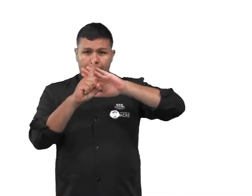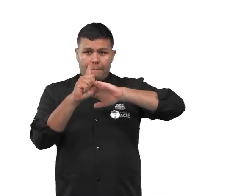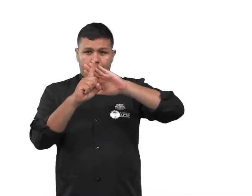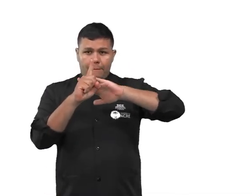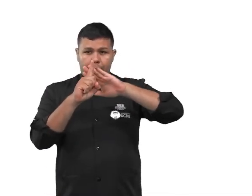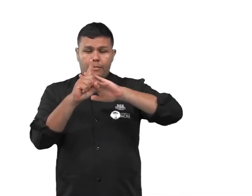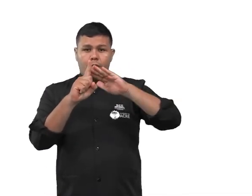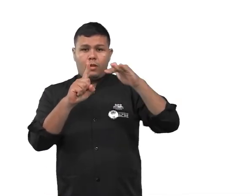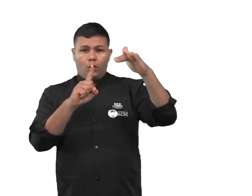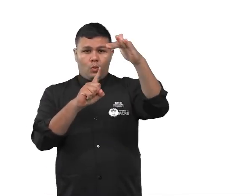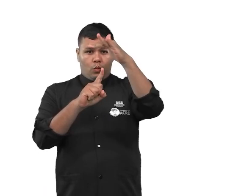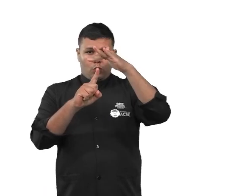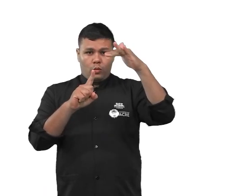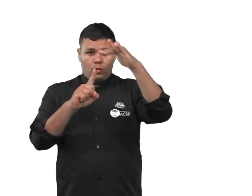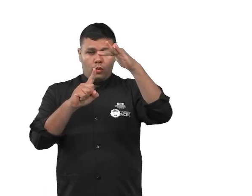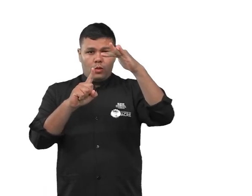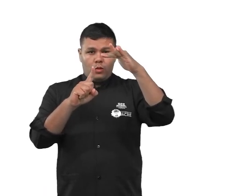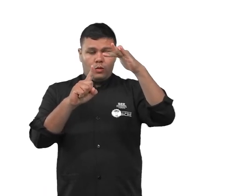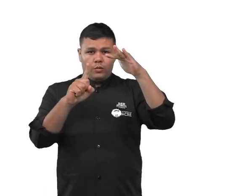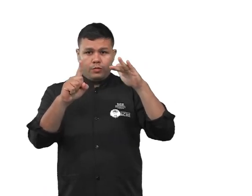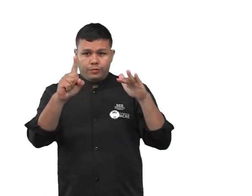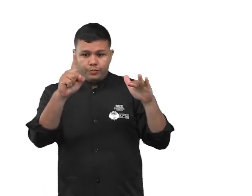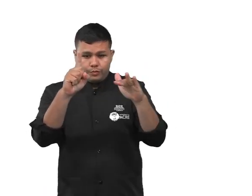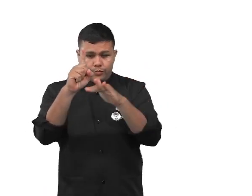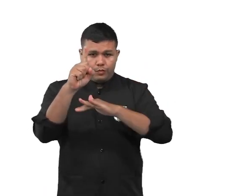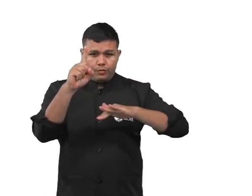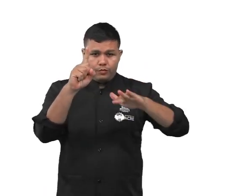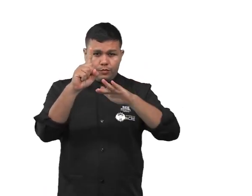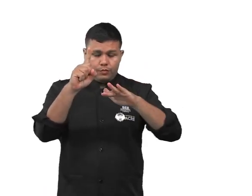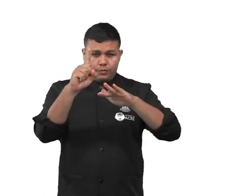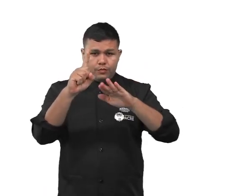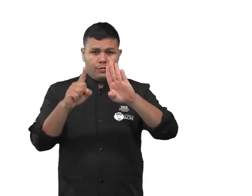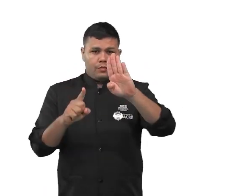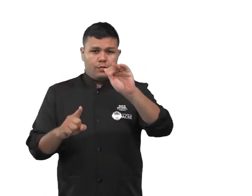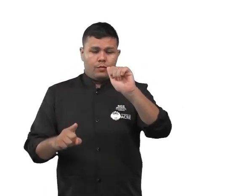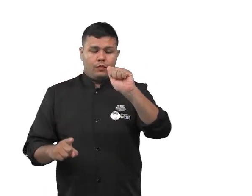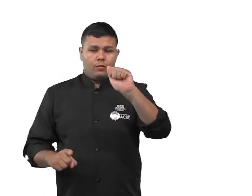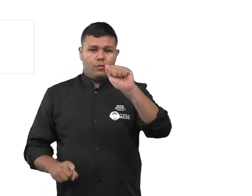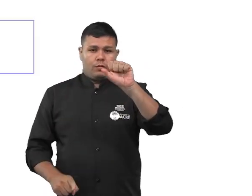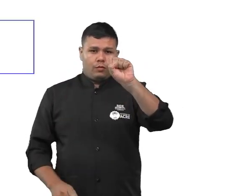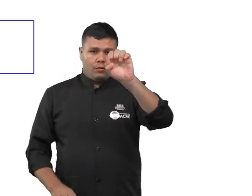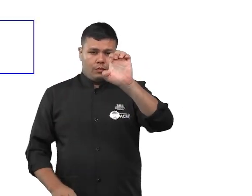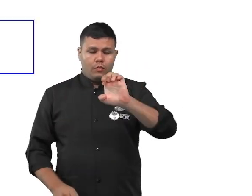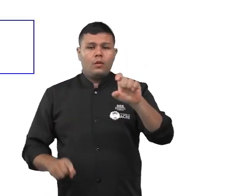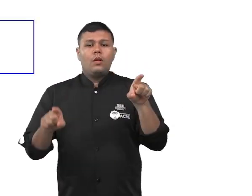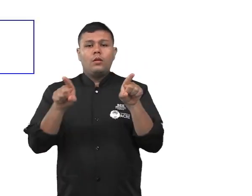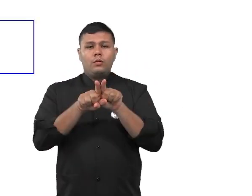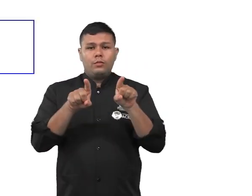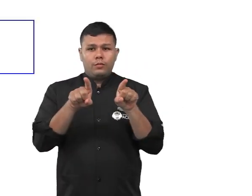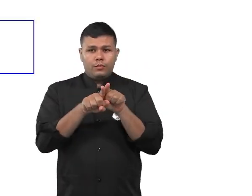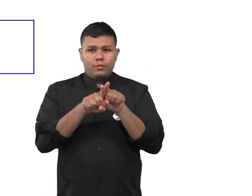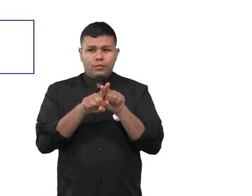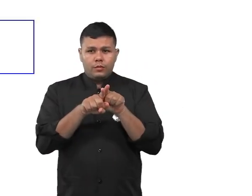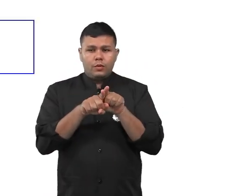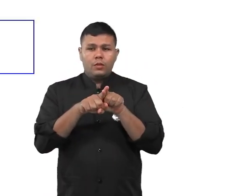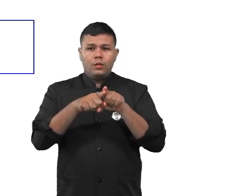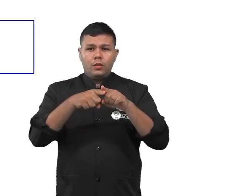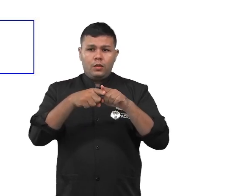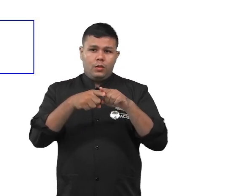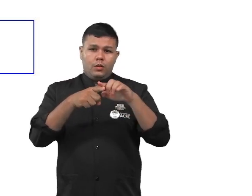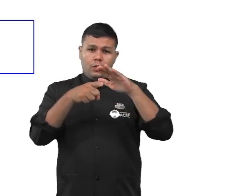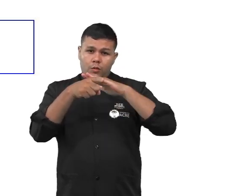e a face inferior, chamada de base, né, nesse caso, base inferior e base superior. Nós temos ainda as arestas, que são essas linhas aqui,